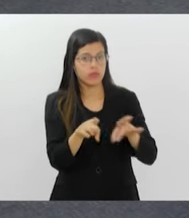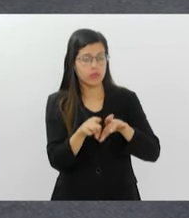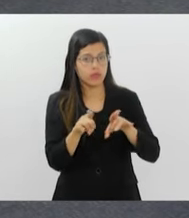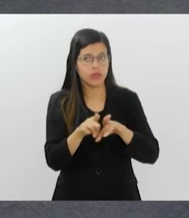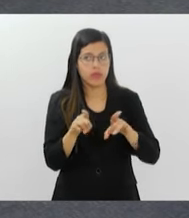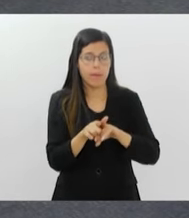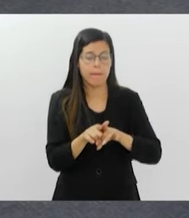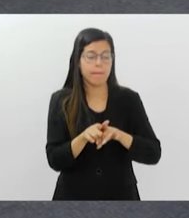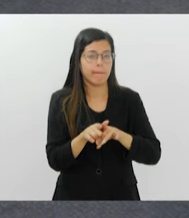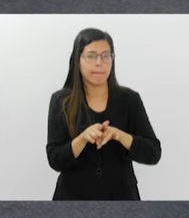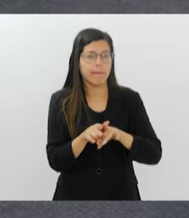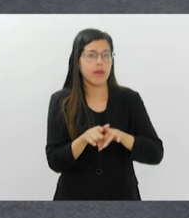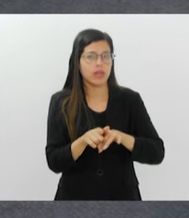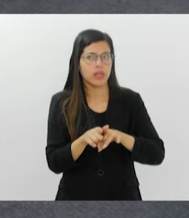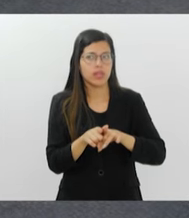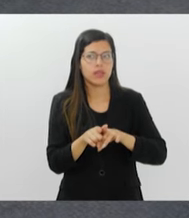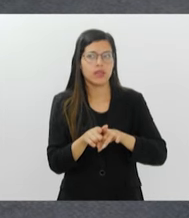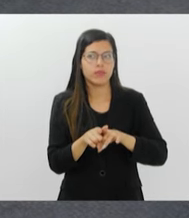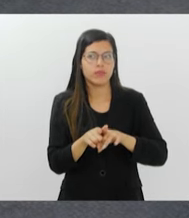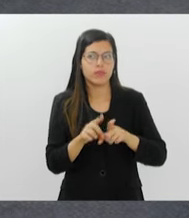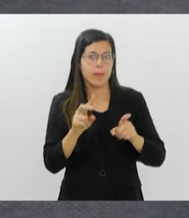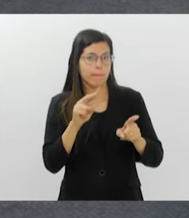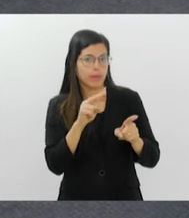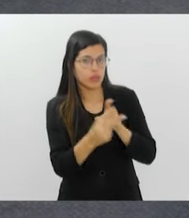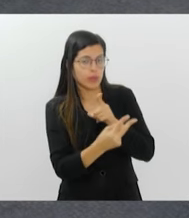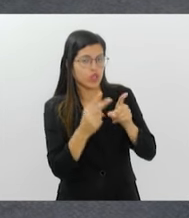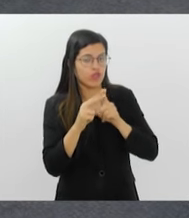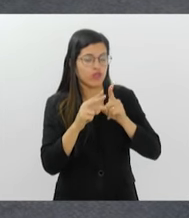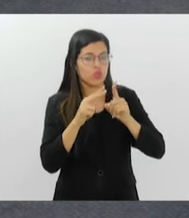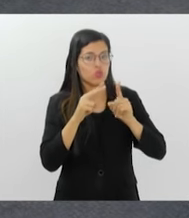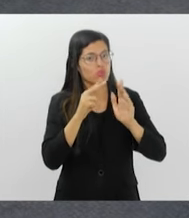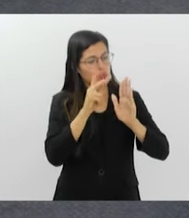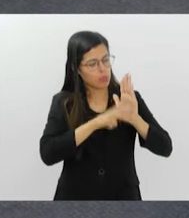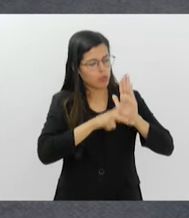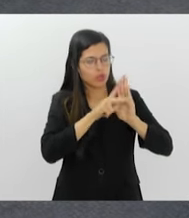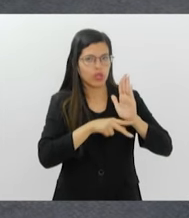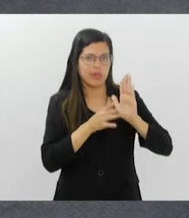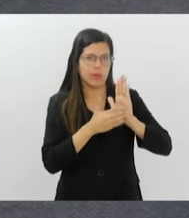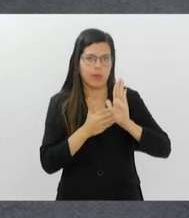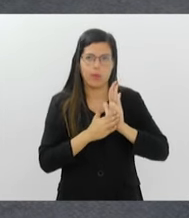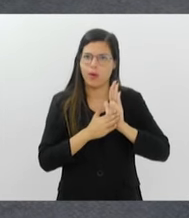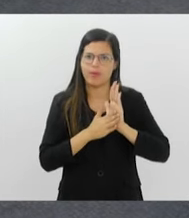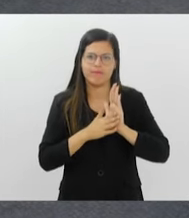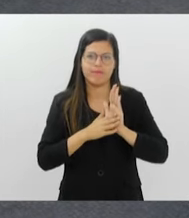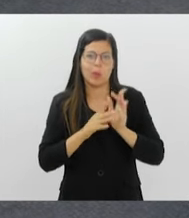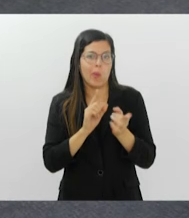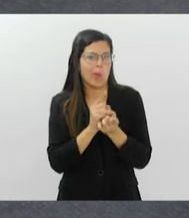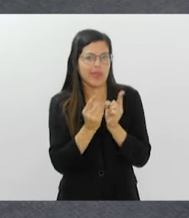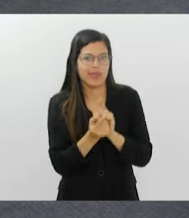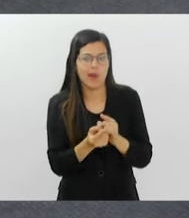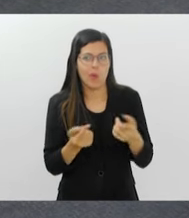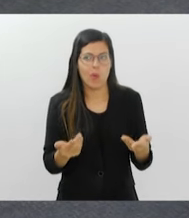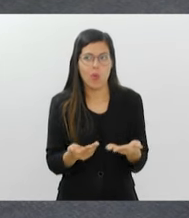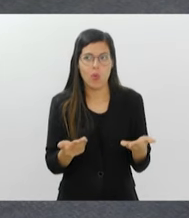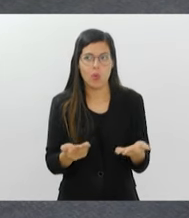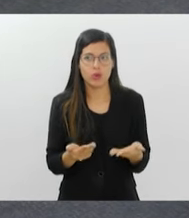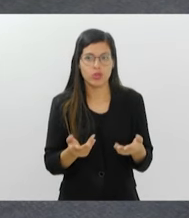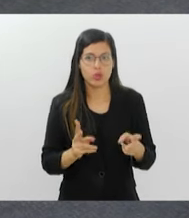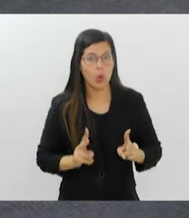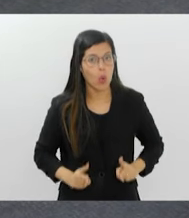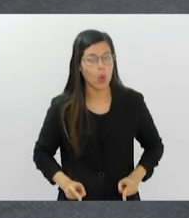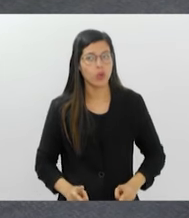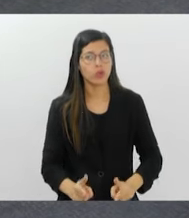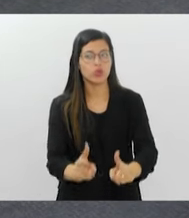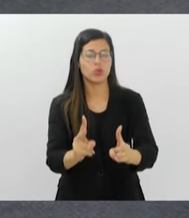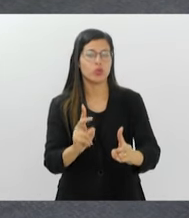a leitura das perspectivas dos projetos. Pelo contrário, nós temos hoje a permanência de um continuísmo frente